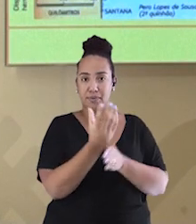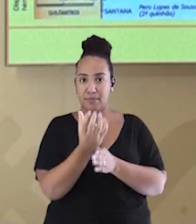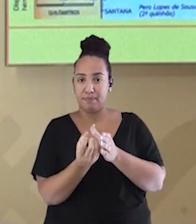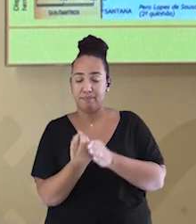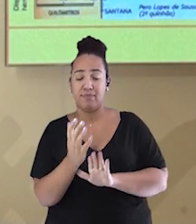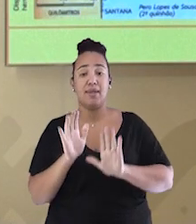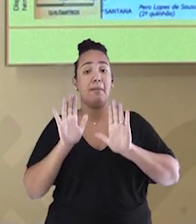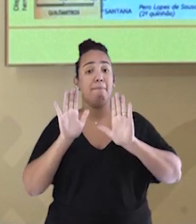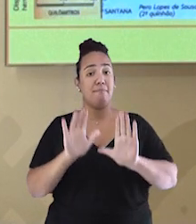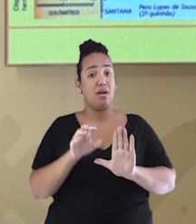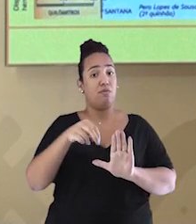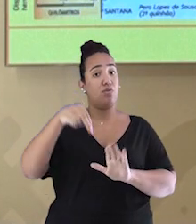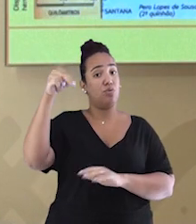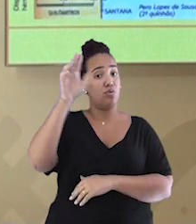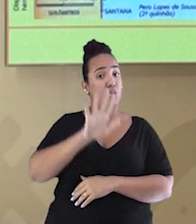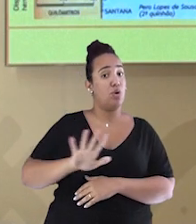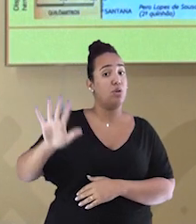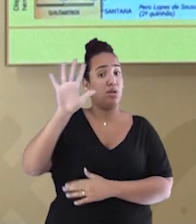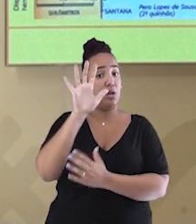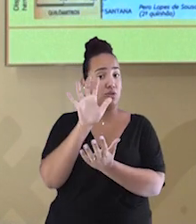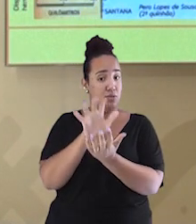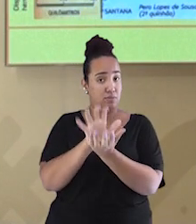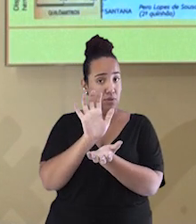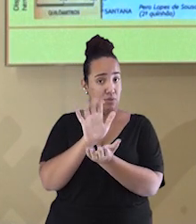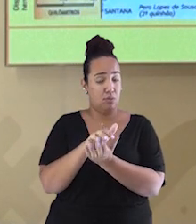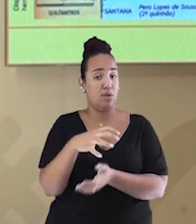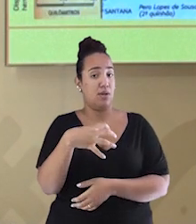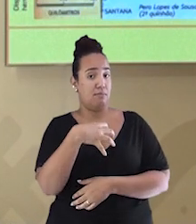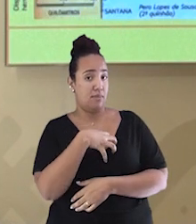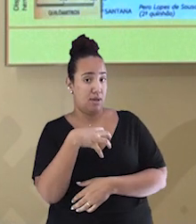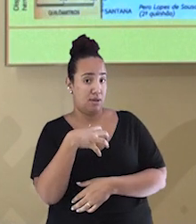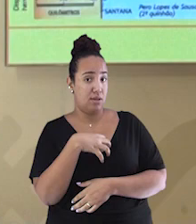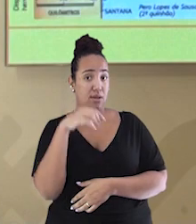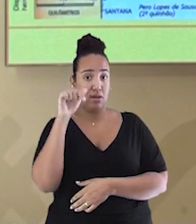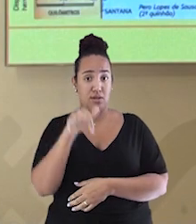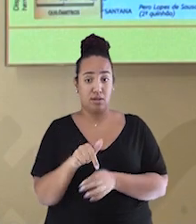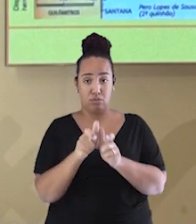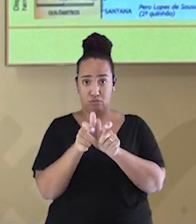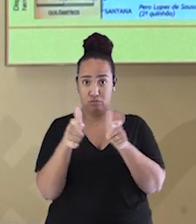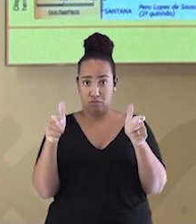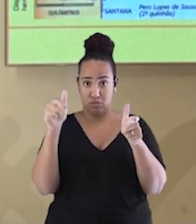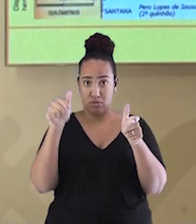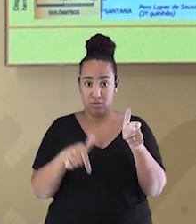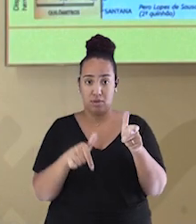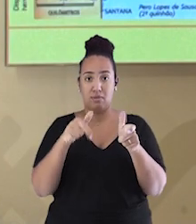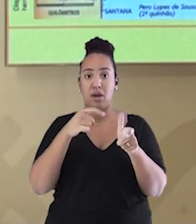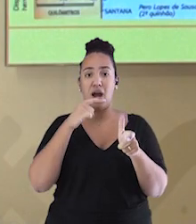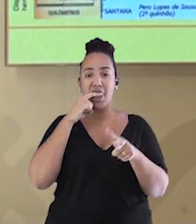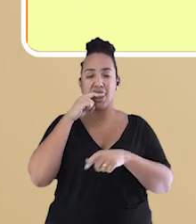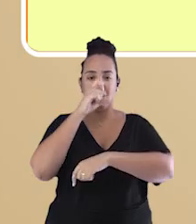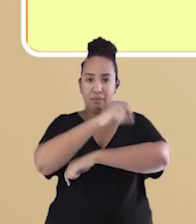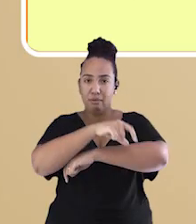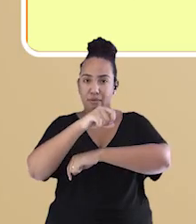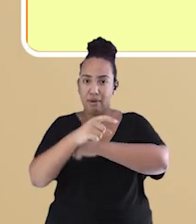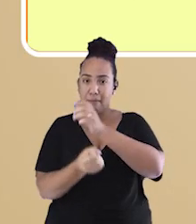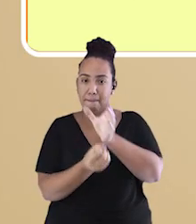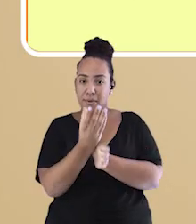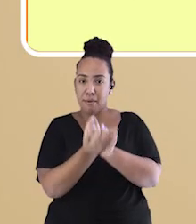de Pernambuco e da Bahia, que os engenhos de açúcar se multiplicaram.